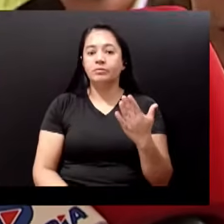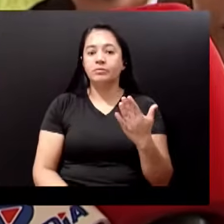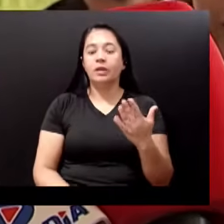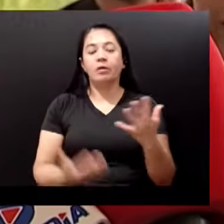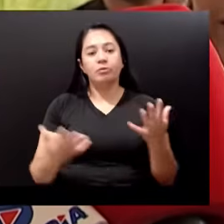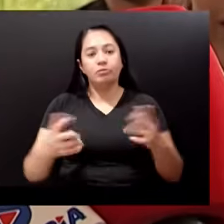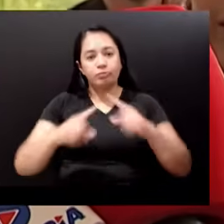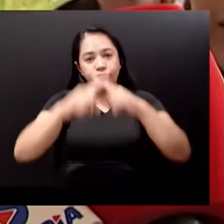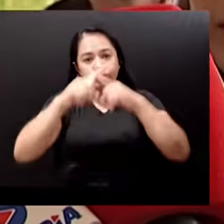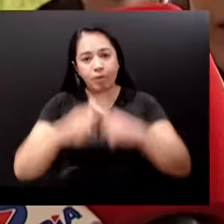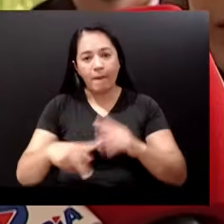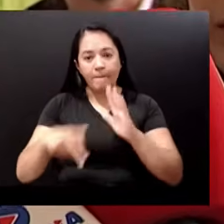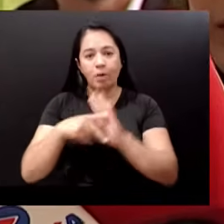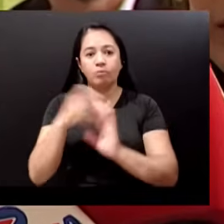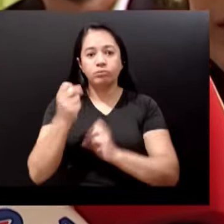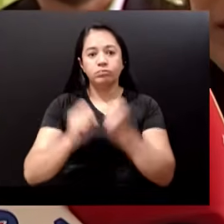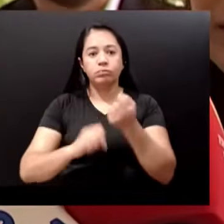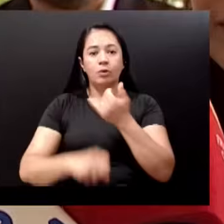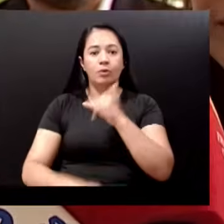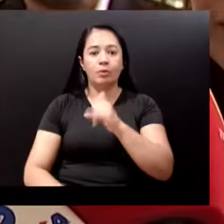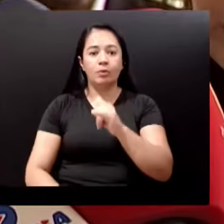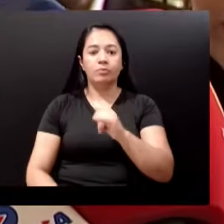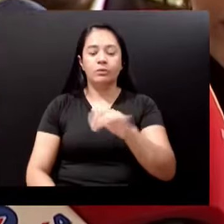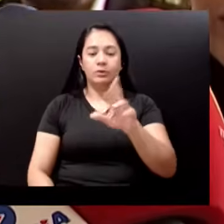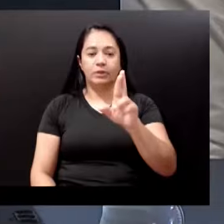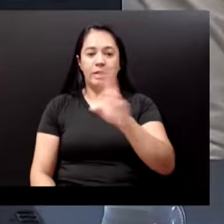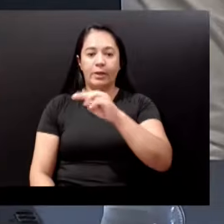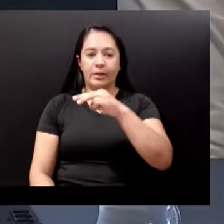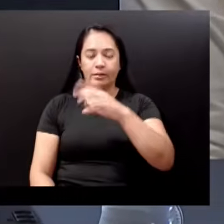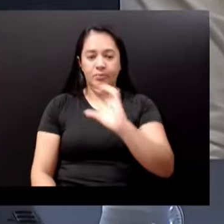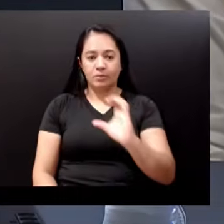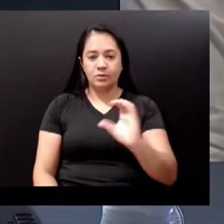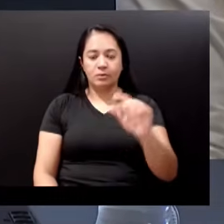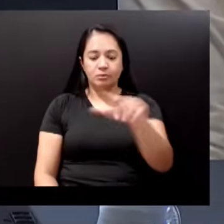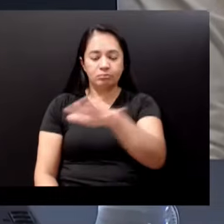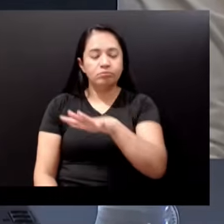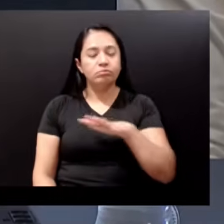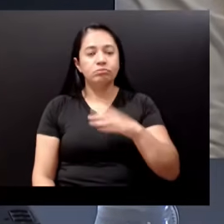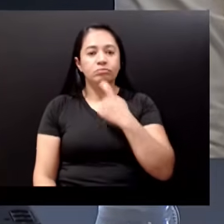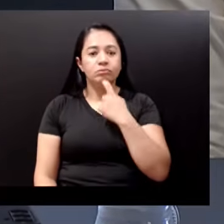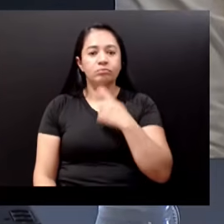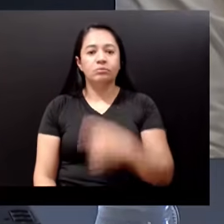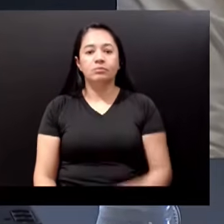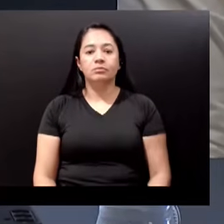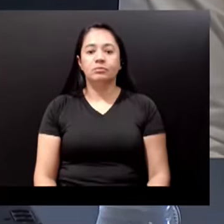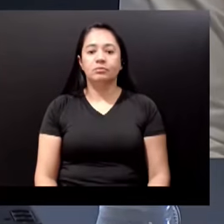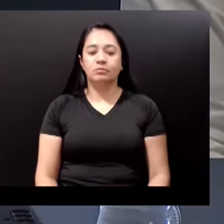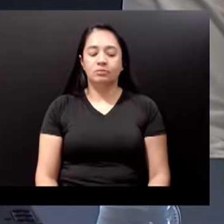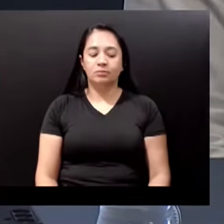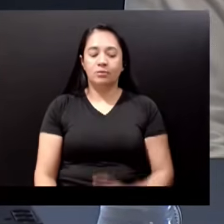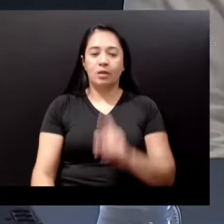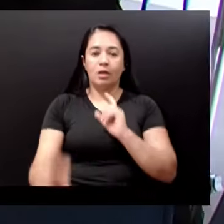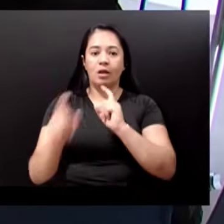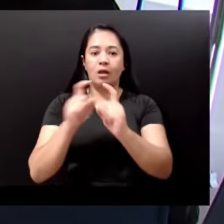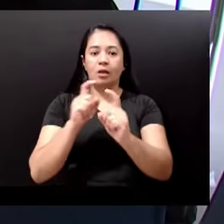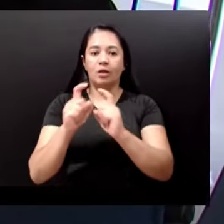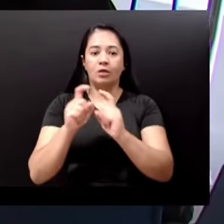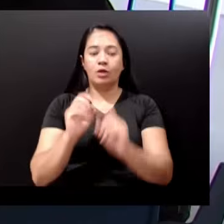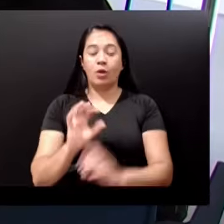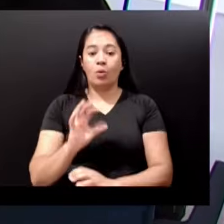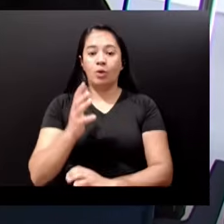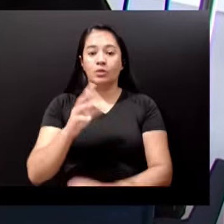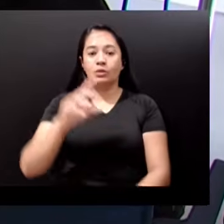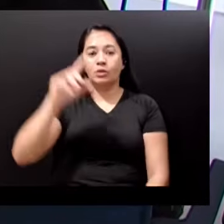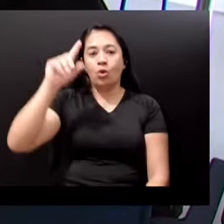indústria eletroeletrônica da região metropolitana para Manaus. As reuniões são realizadas todos os meses. Também